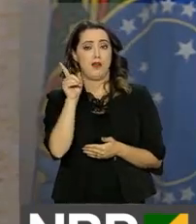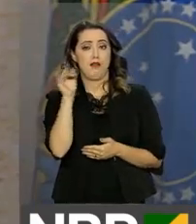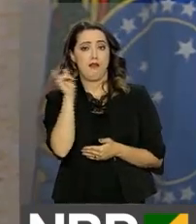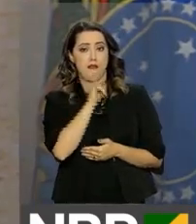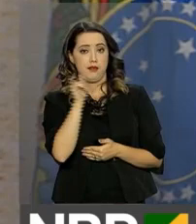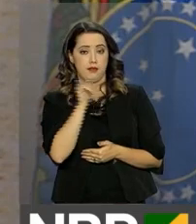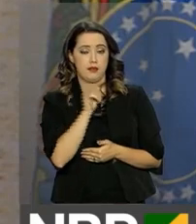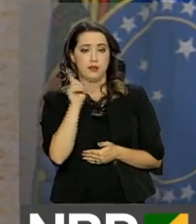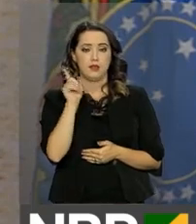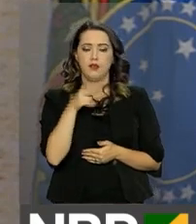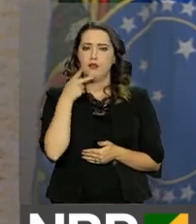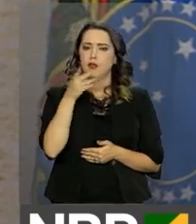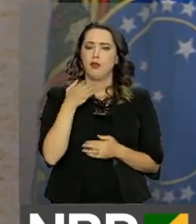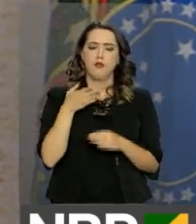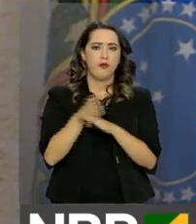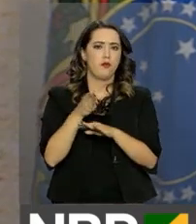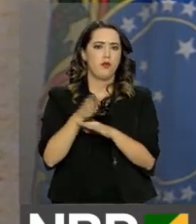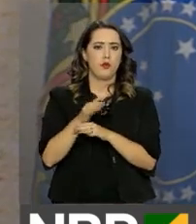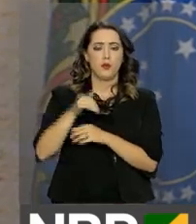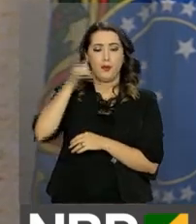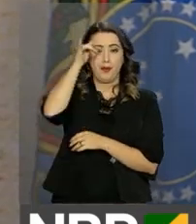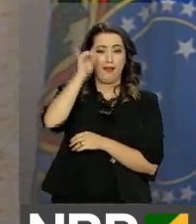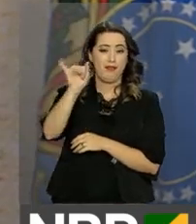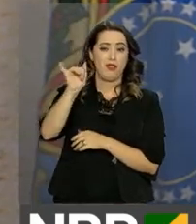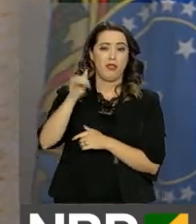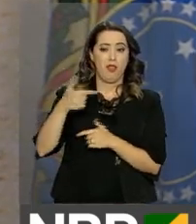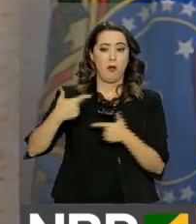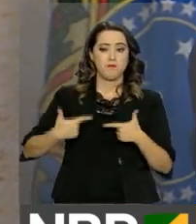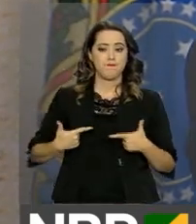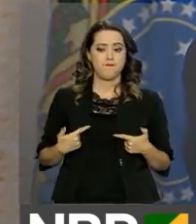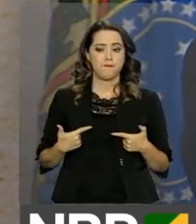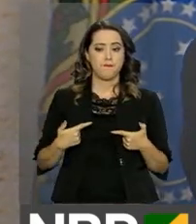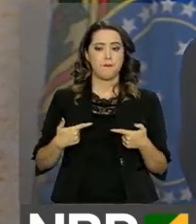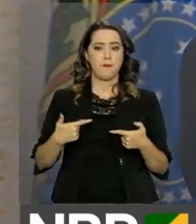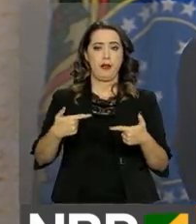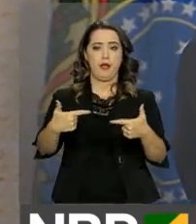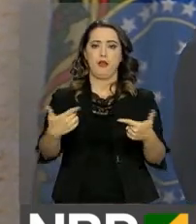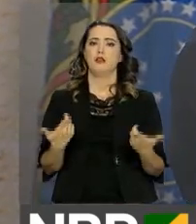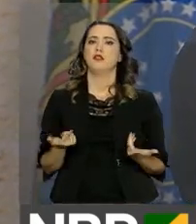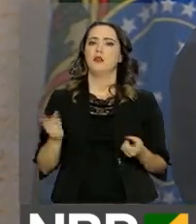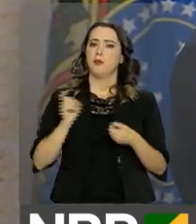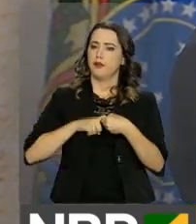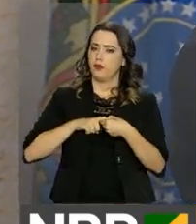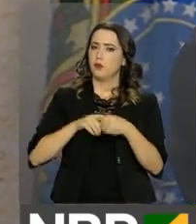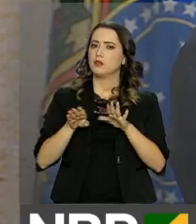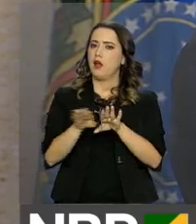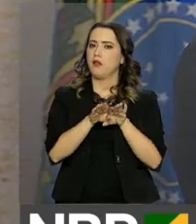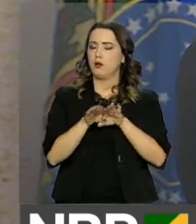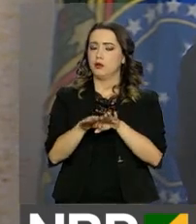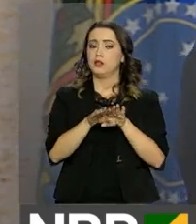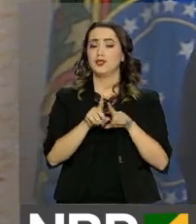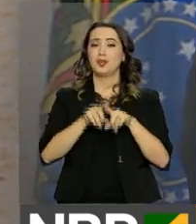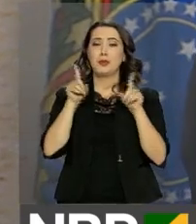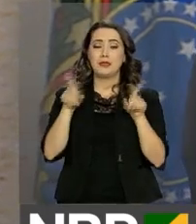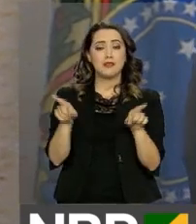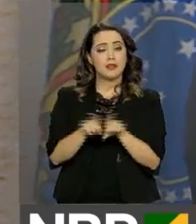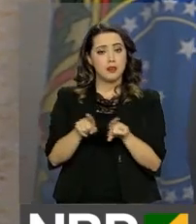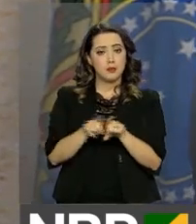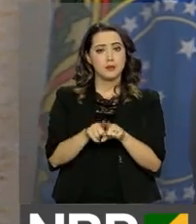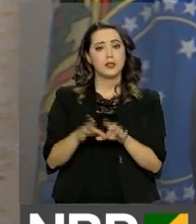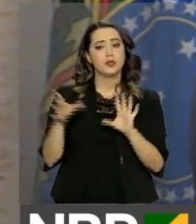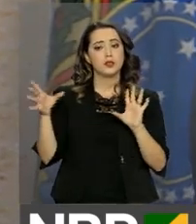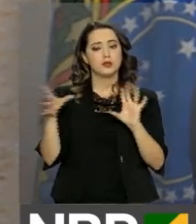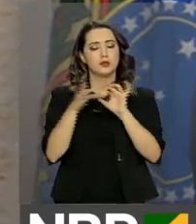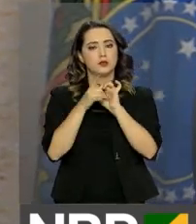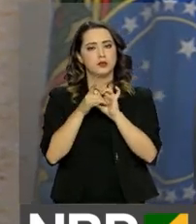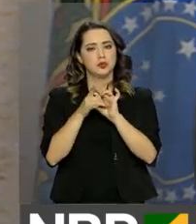na Itália, eles foram para combater, como dissemos, para restaurar a democracia, mas também fizeram um